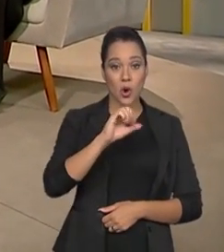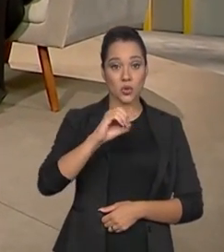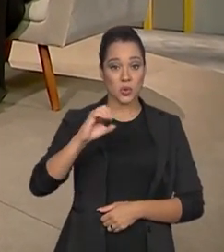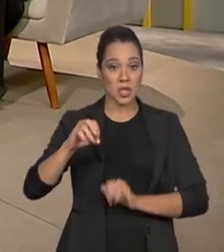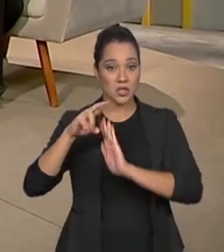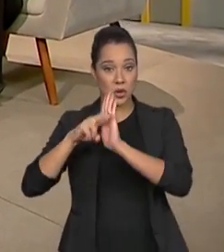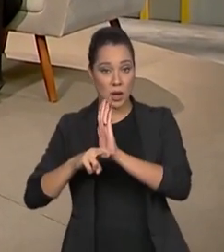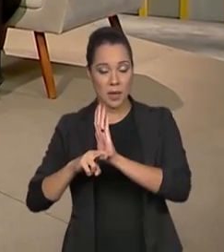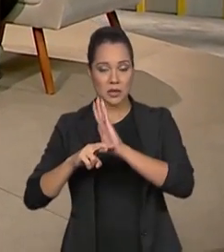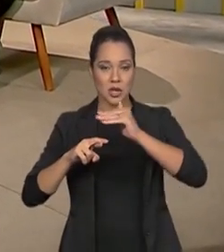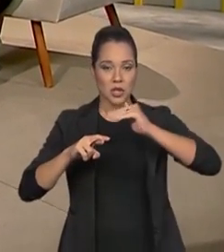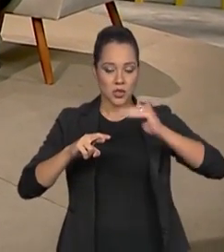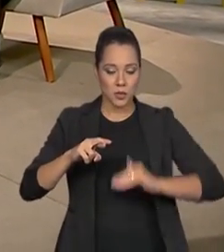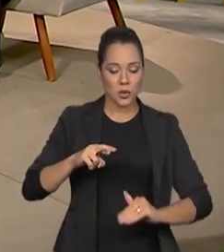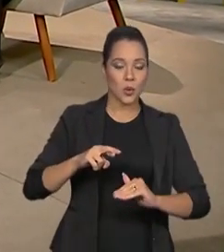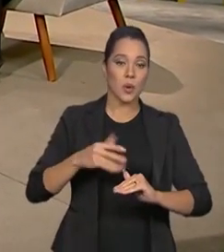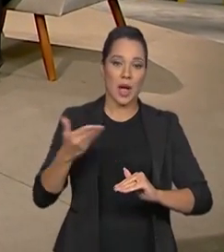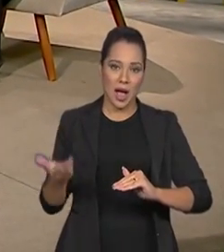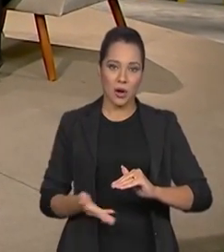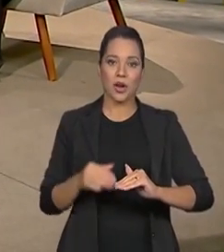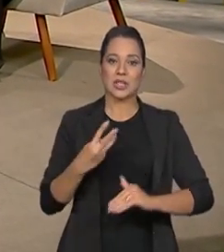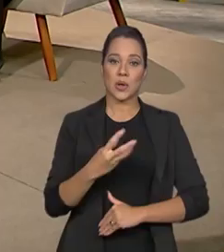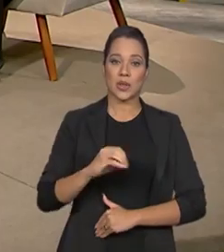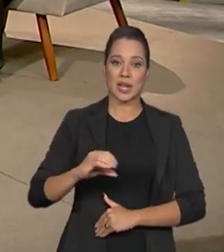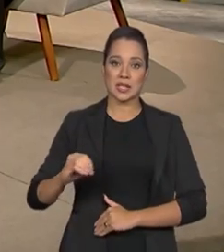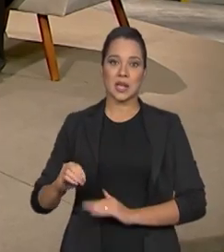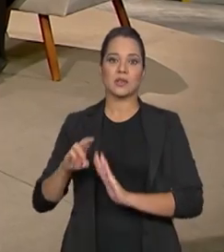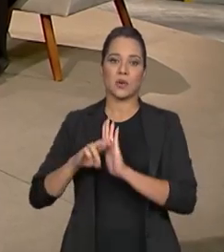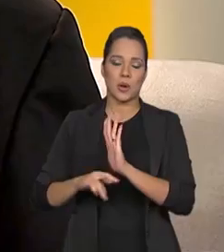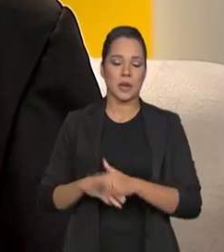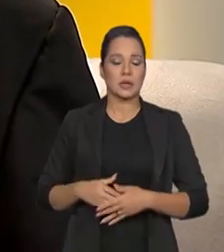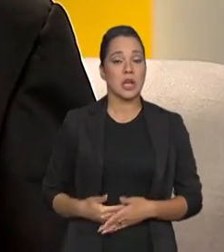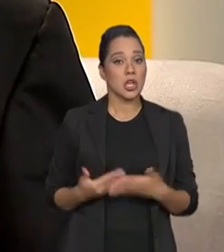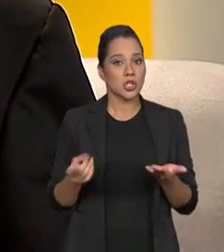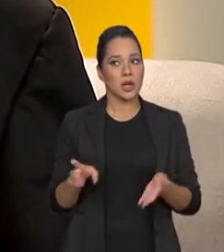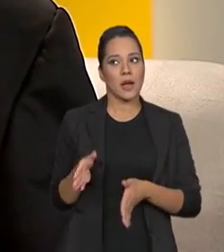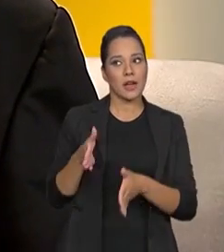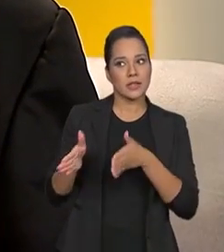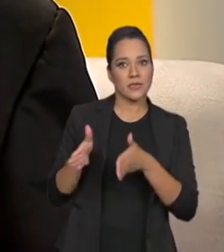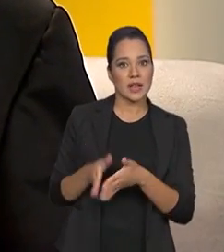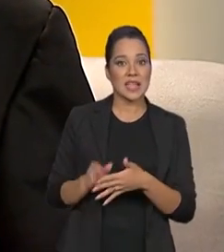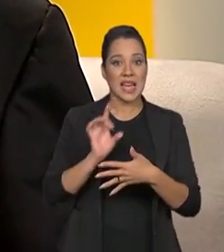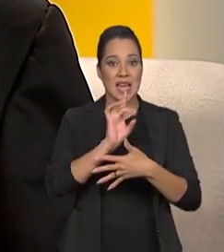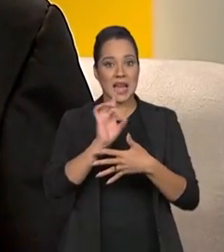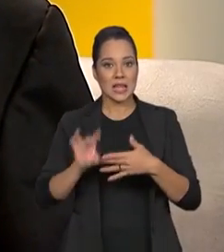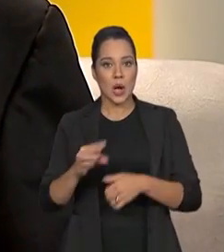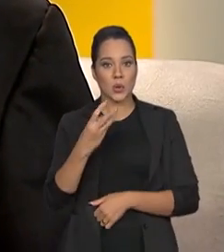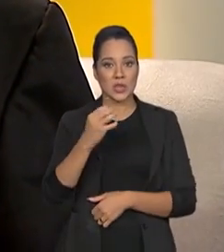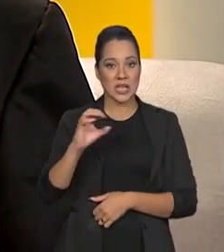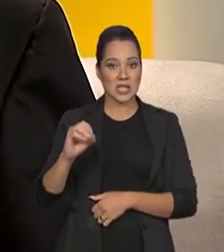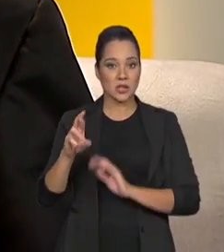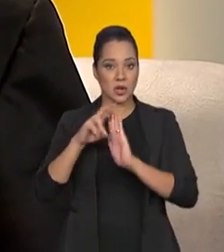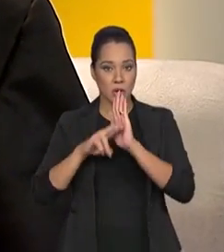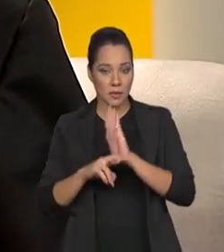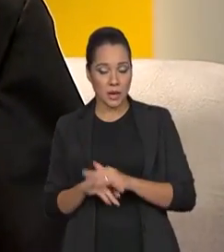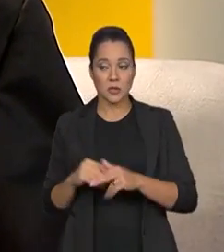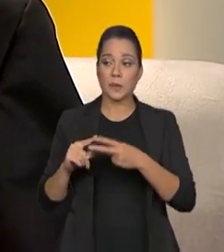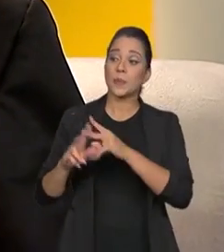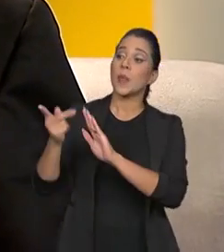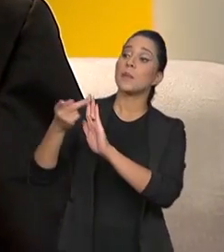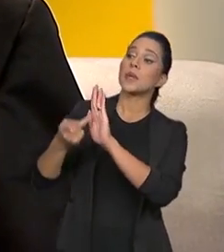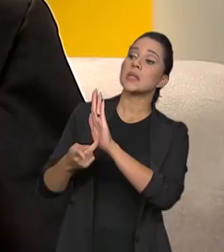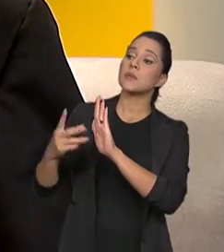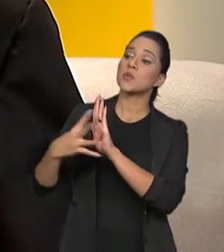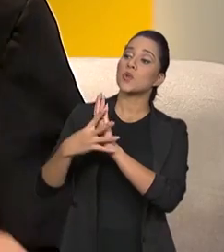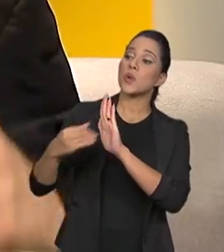ajudou as empresas só que nós não entramos no mérito deles ainda é essa fase agora que tem que pegar cada um dos 300 regulamentos pegar os princípios